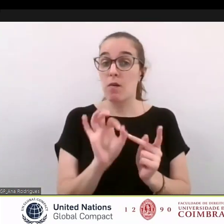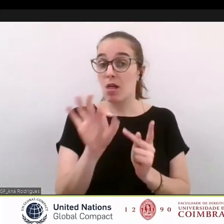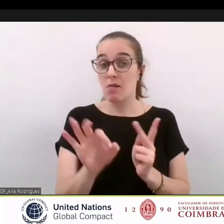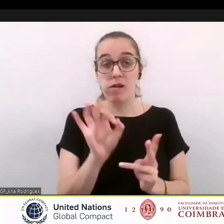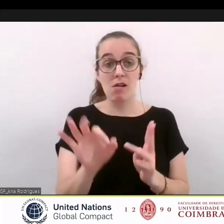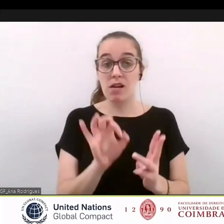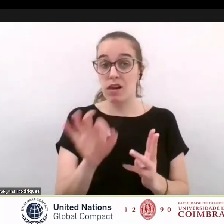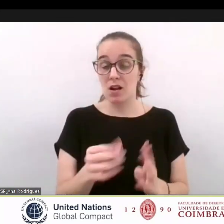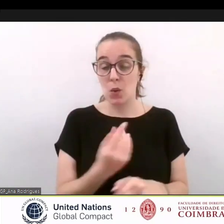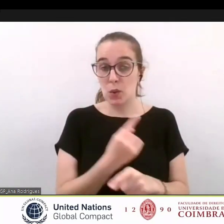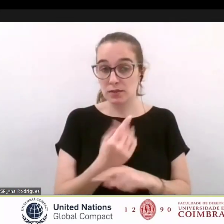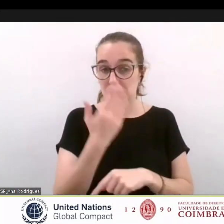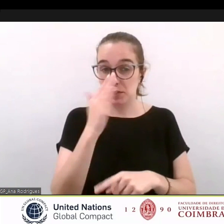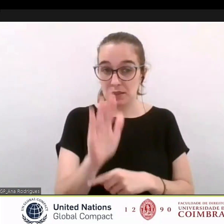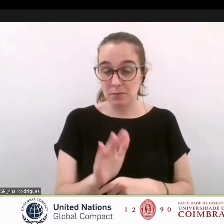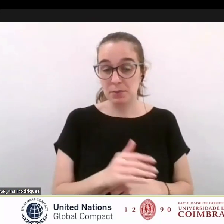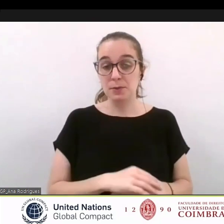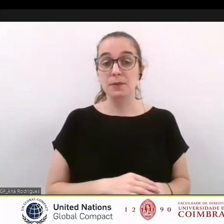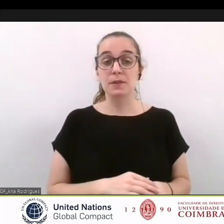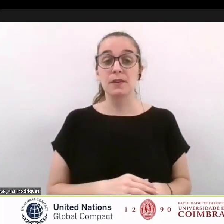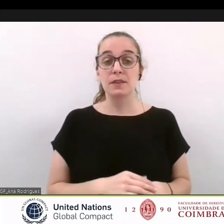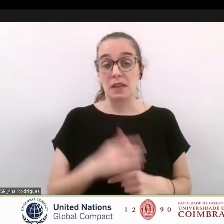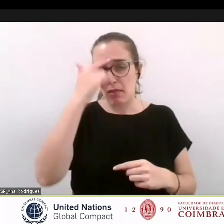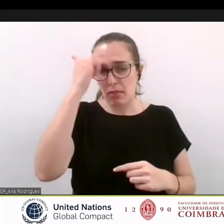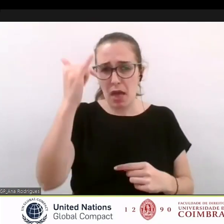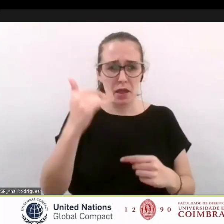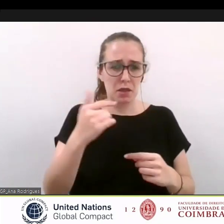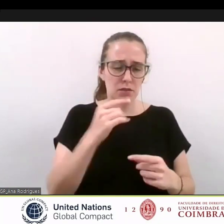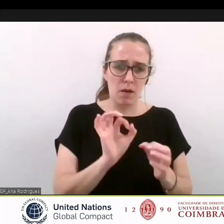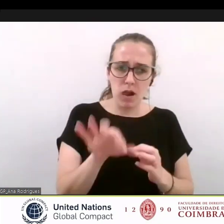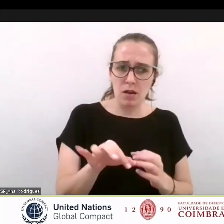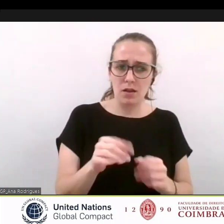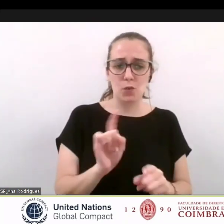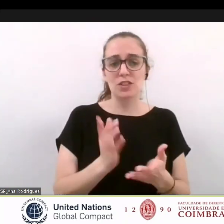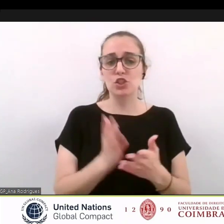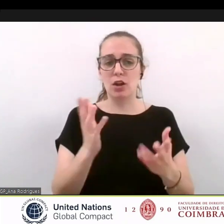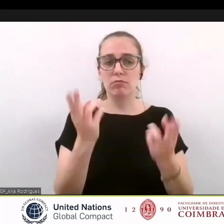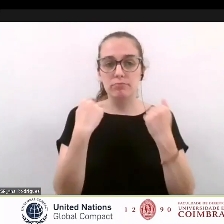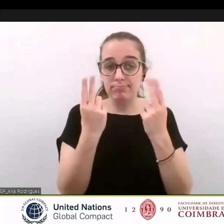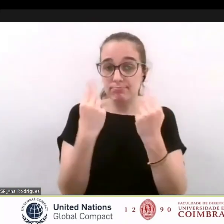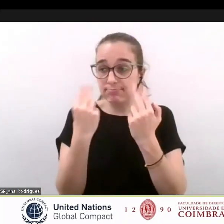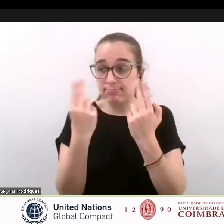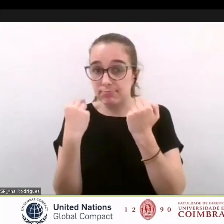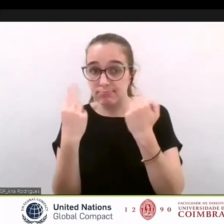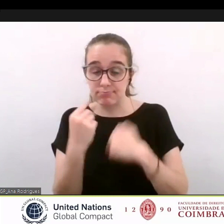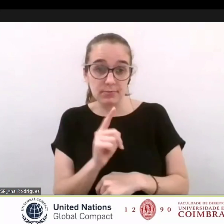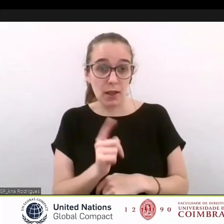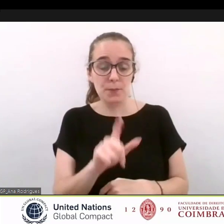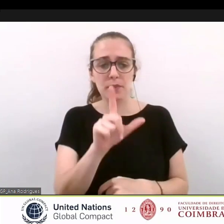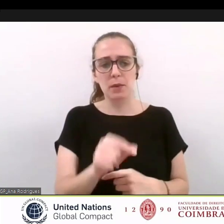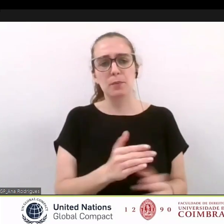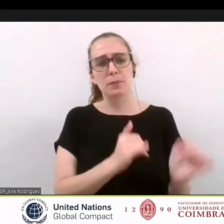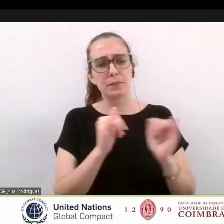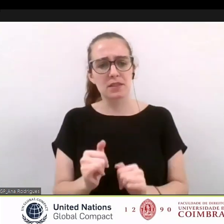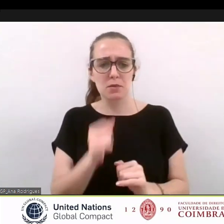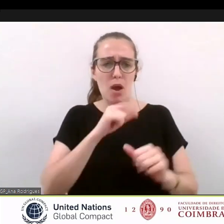função de cidadão, poder ir contribuindo com ideias, com sugestões e não apenas acatando aquilo que vem de cima. Poderia, obviamente, continuar